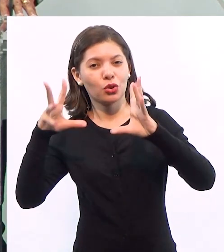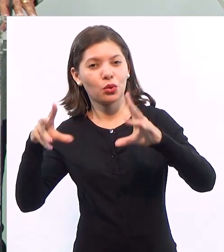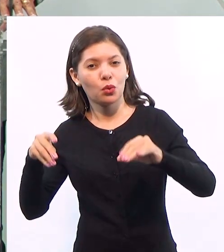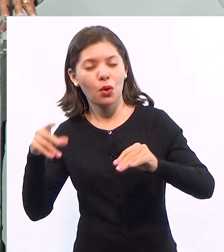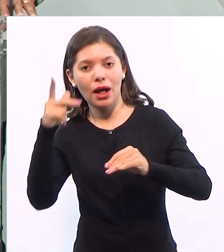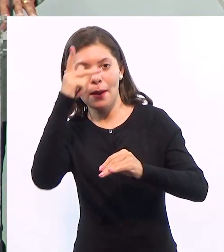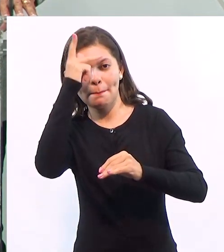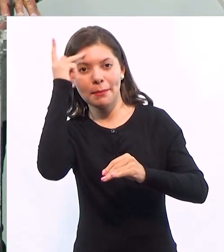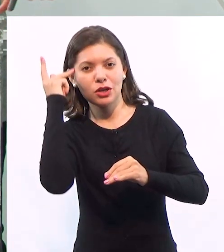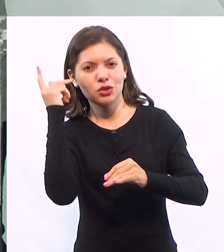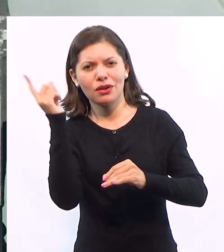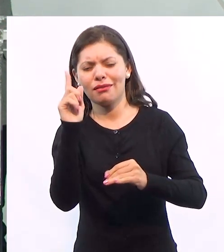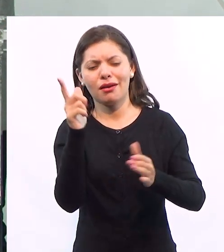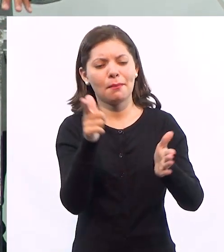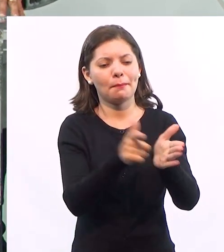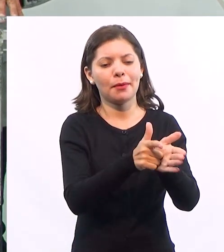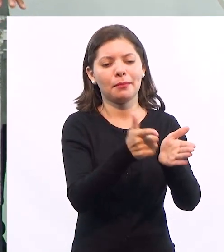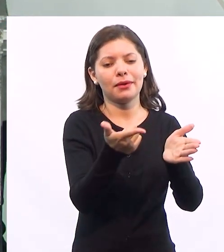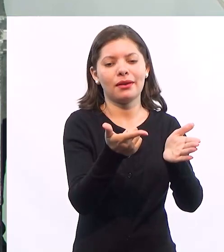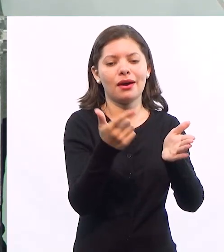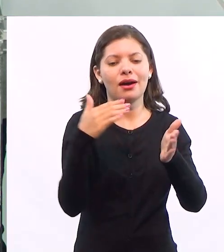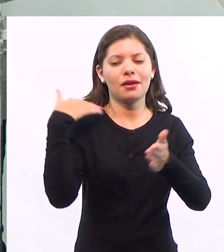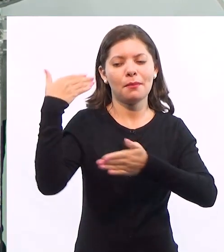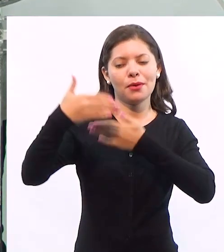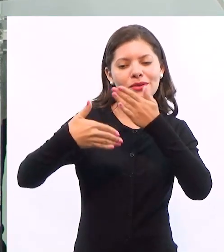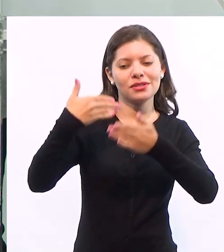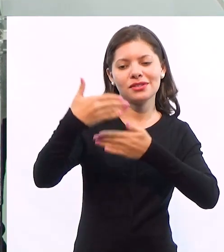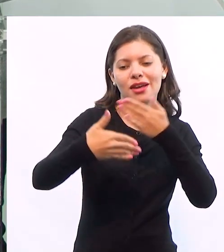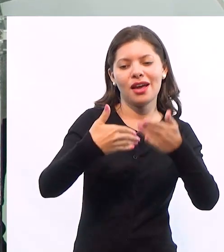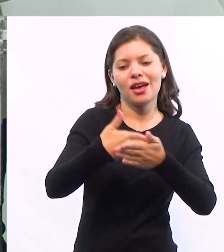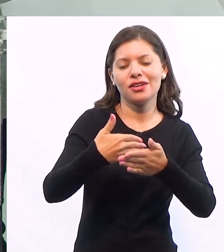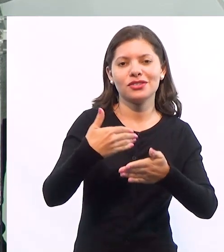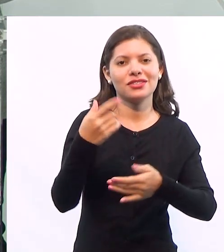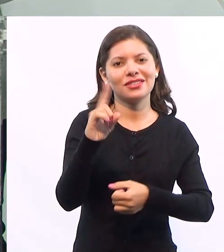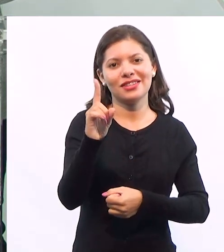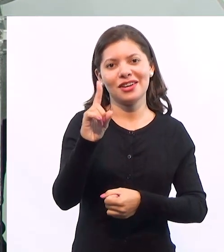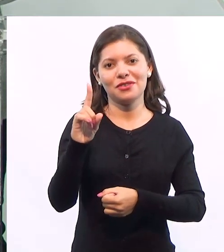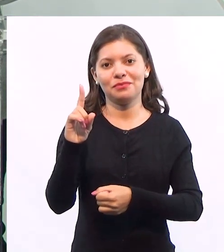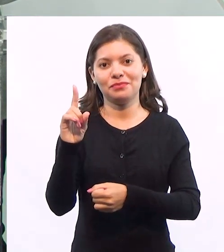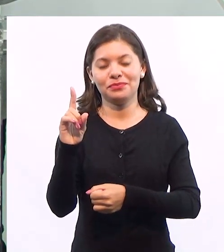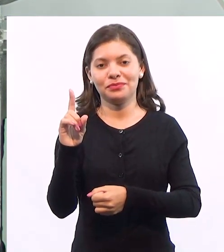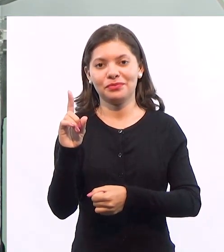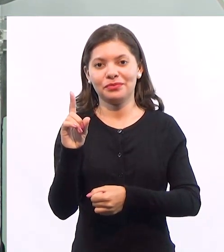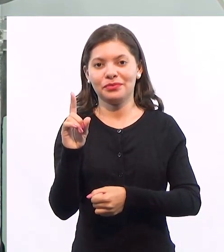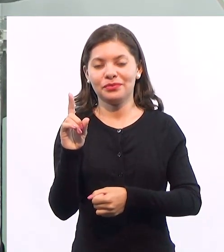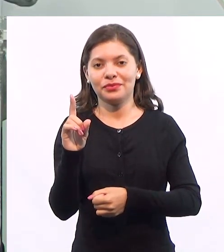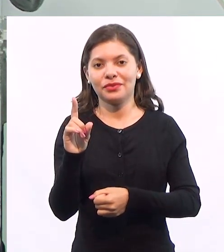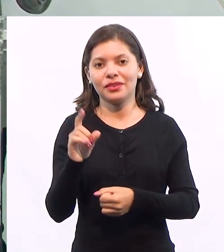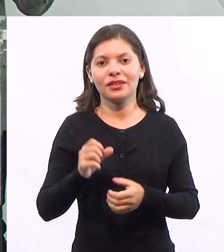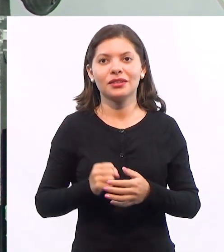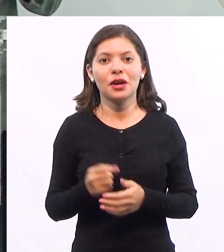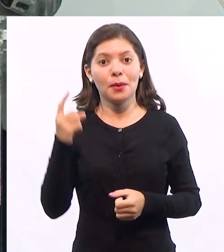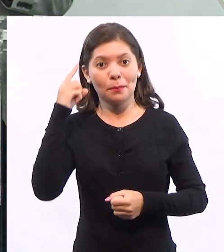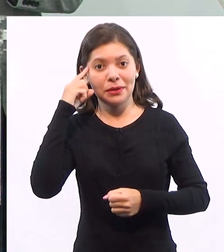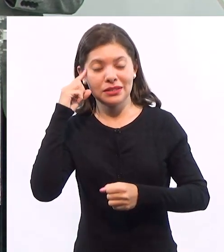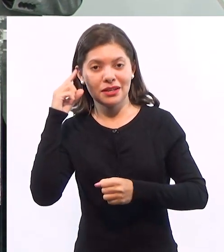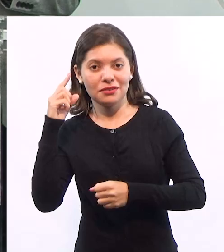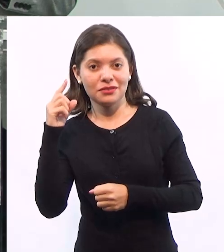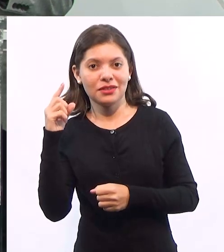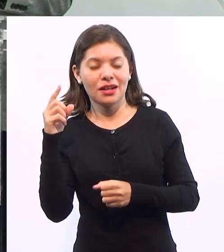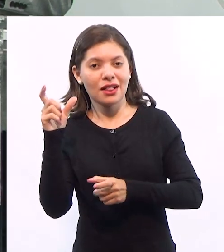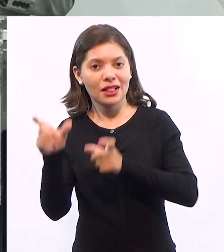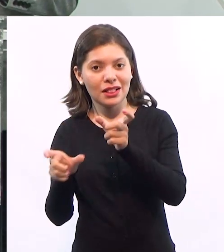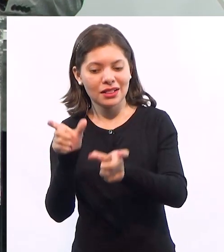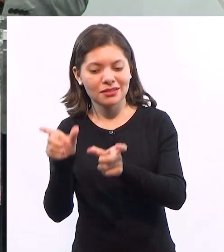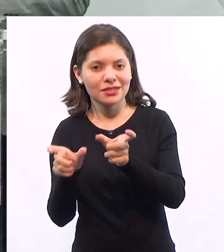na papelada, não se pensava nos processos, pensava-se nas pessoas, não excluindo, é claro, a parte